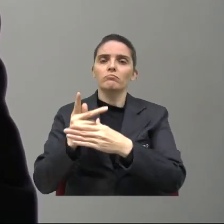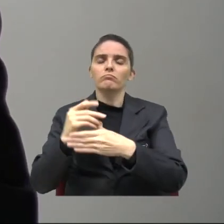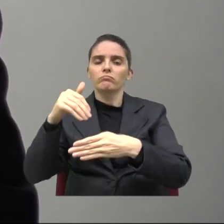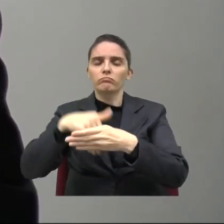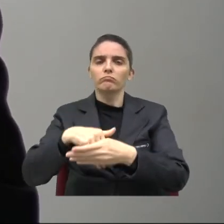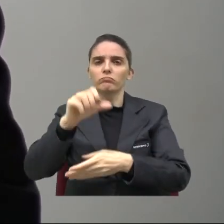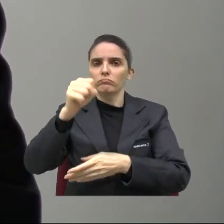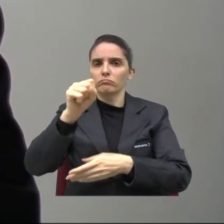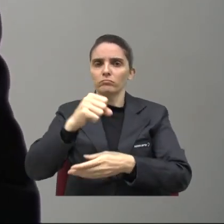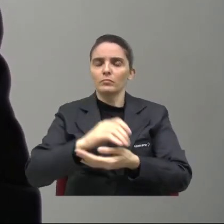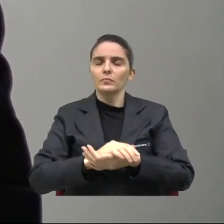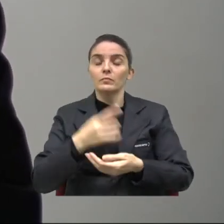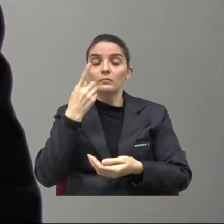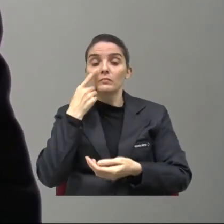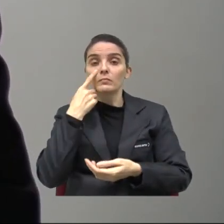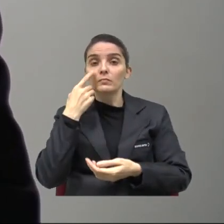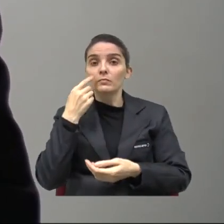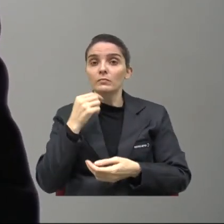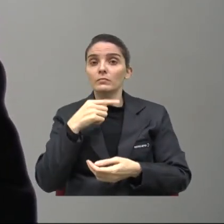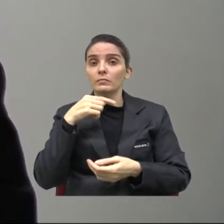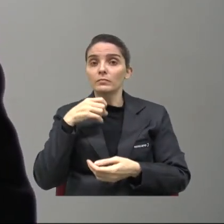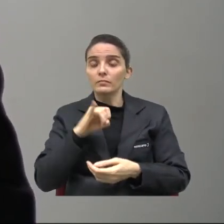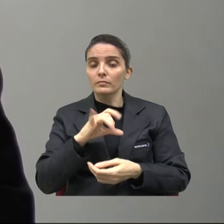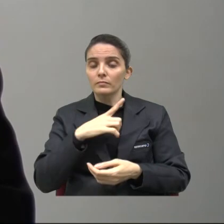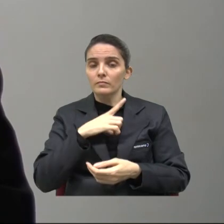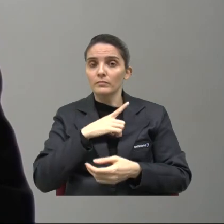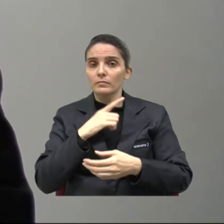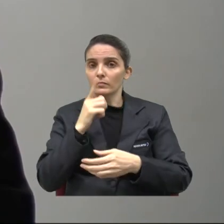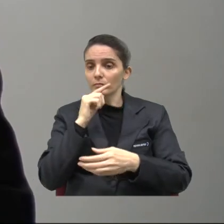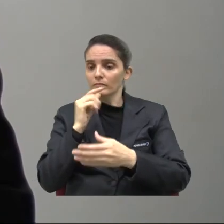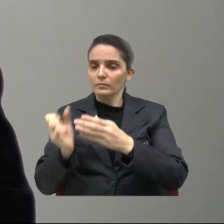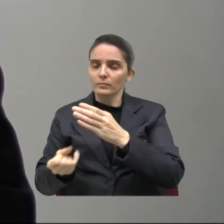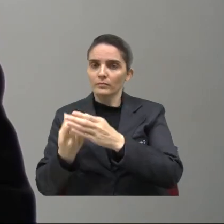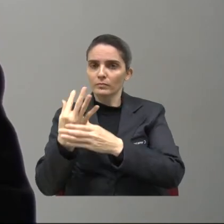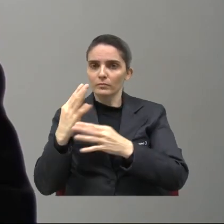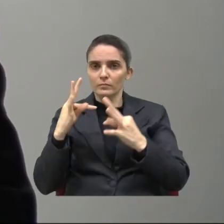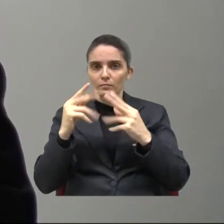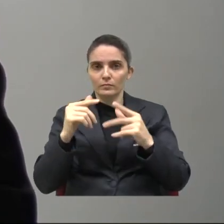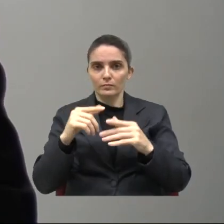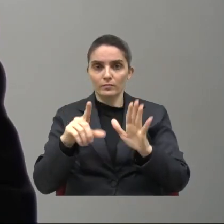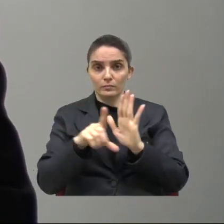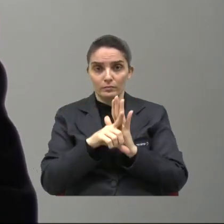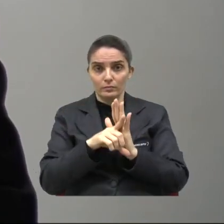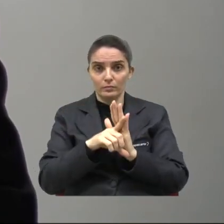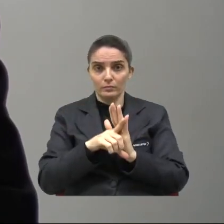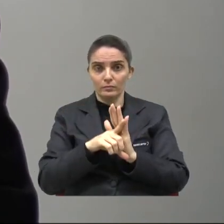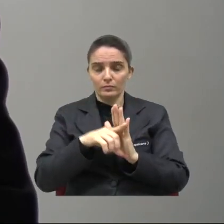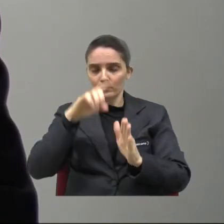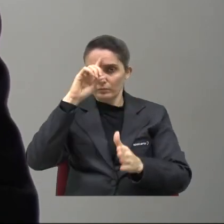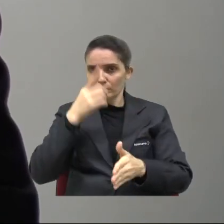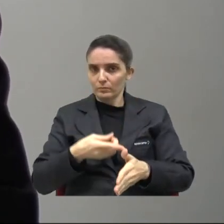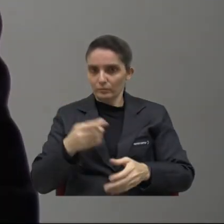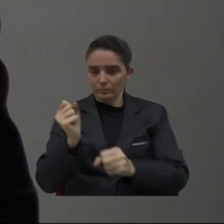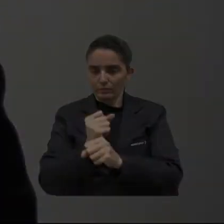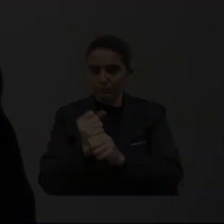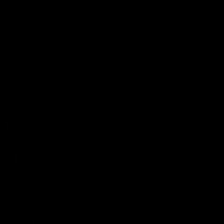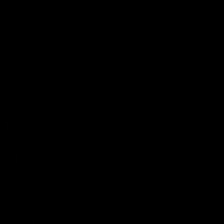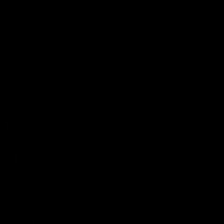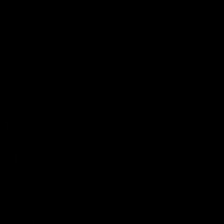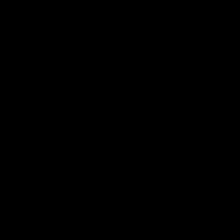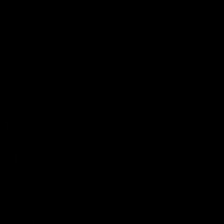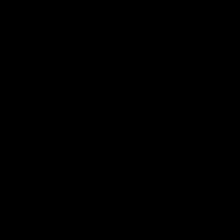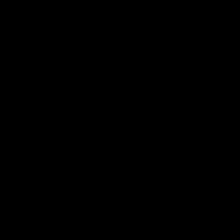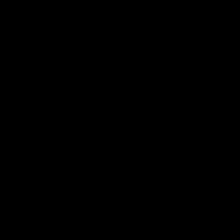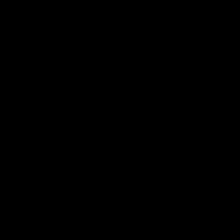vai acompanhar sobre as nascentes e sobre aquilo que a lei determina sobre a futura construção. Obrigado, senhor presidente.